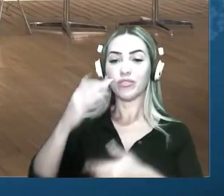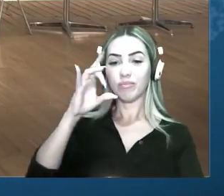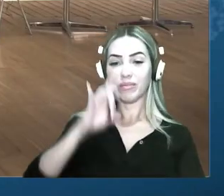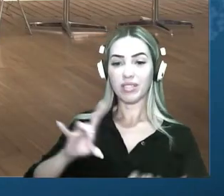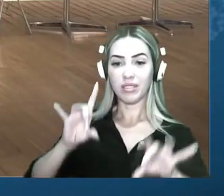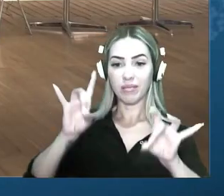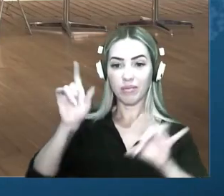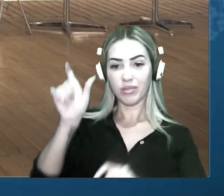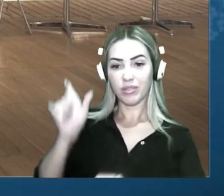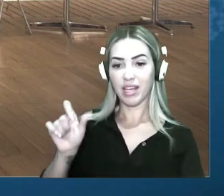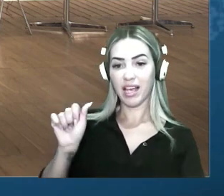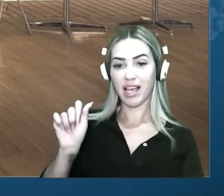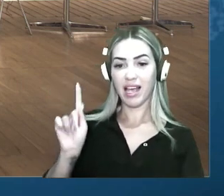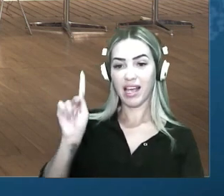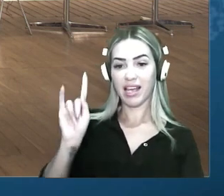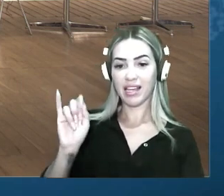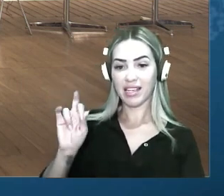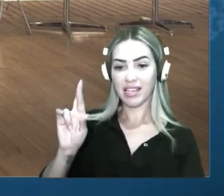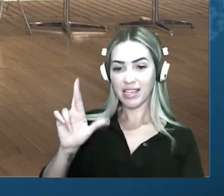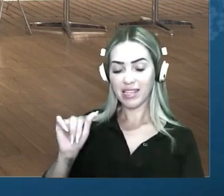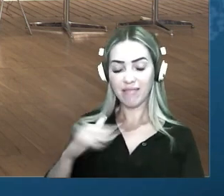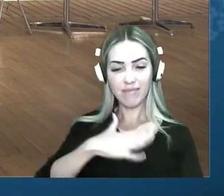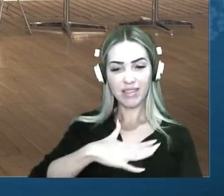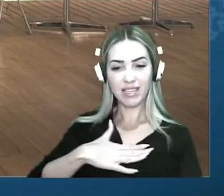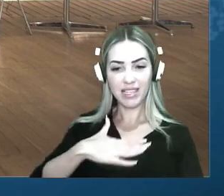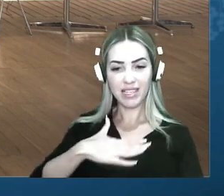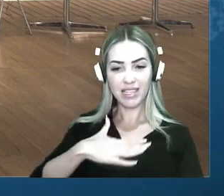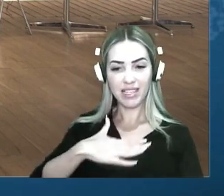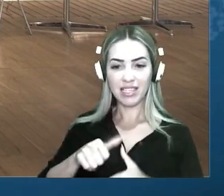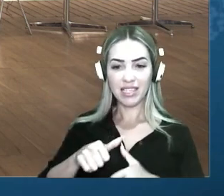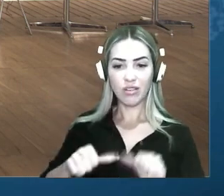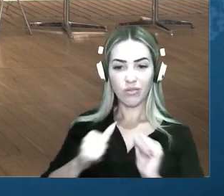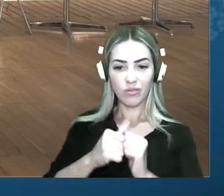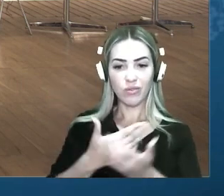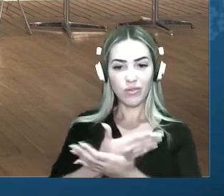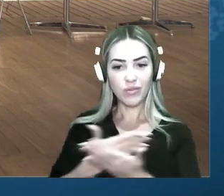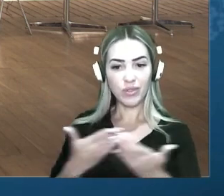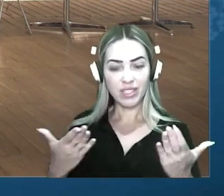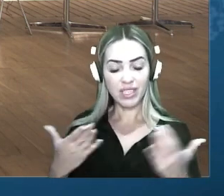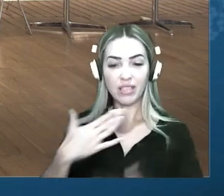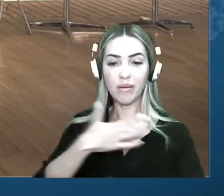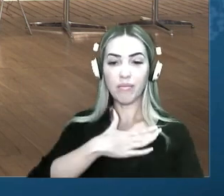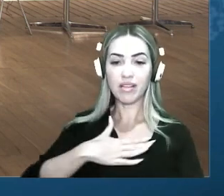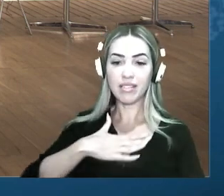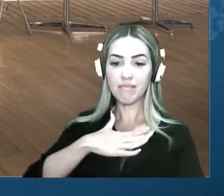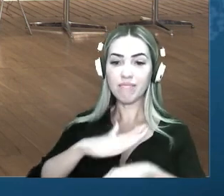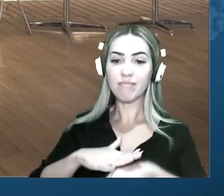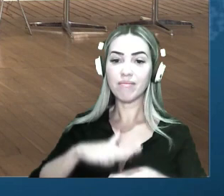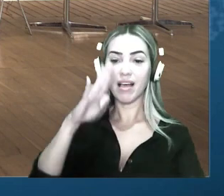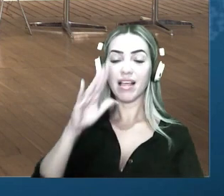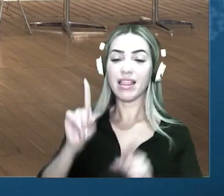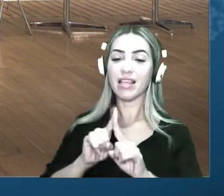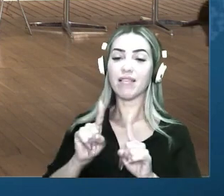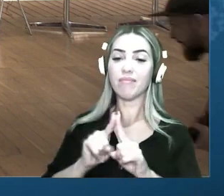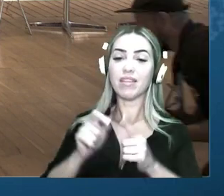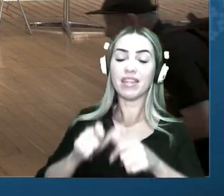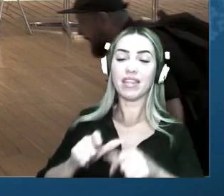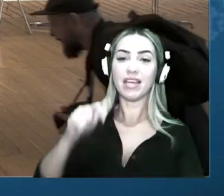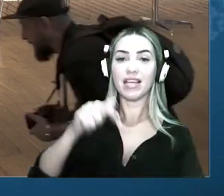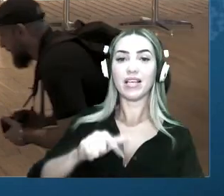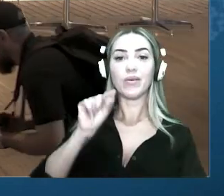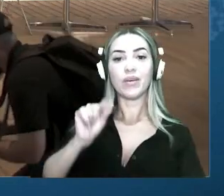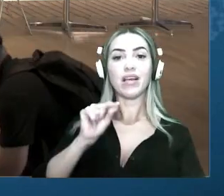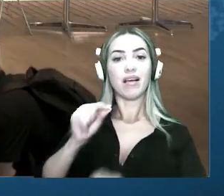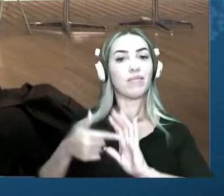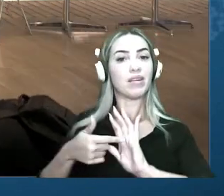É um grande prazer estar aqui com vocês. E é um prazer ainda maior estar aqui para apresentar o desenvolvimento